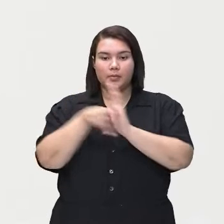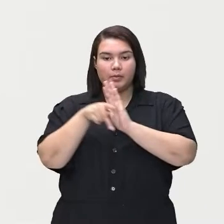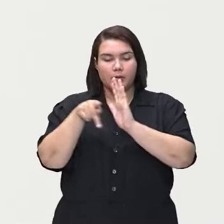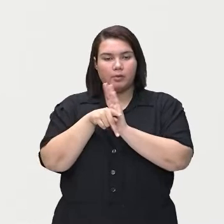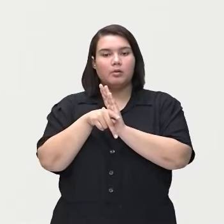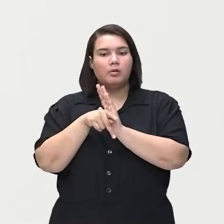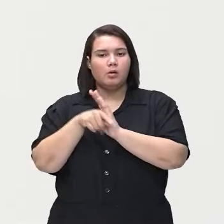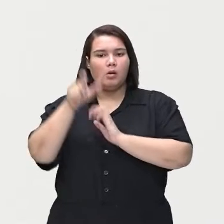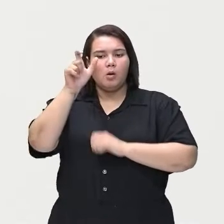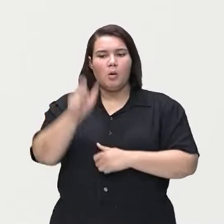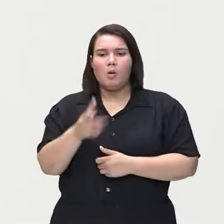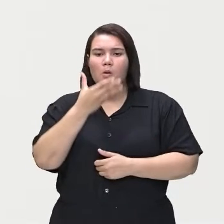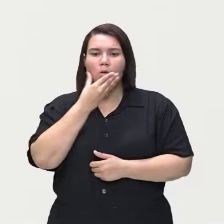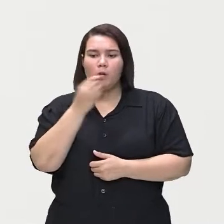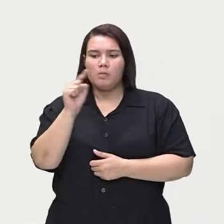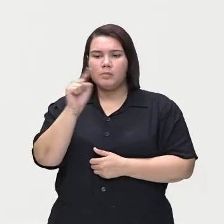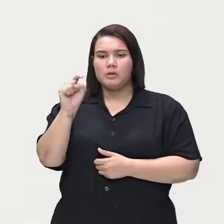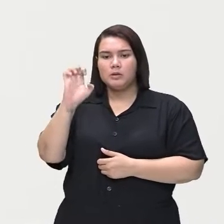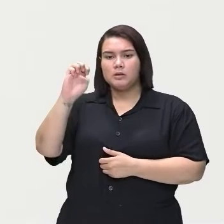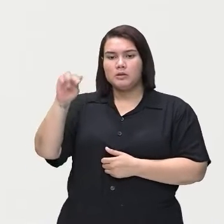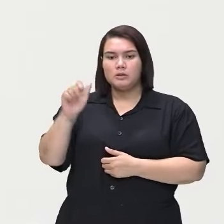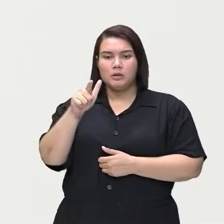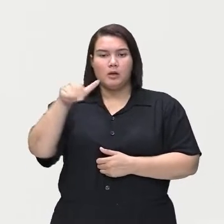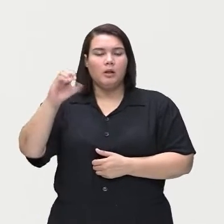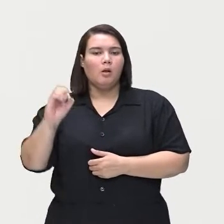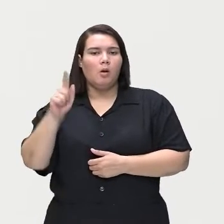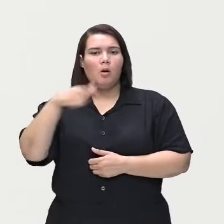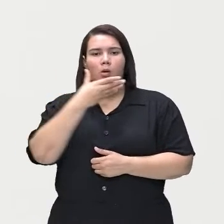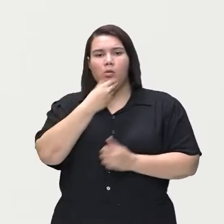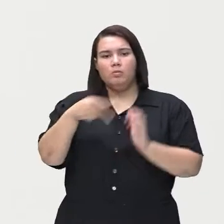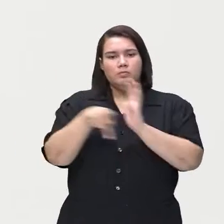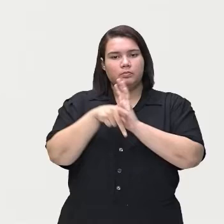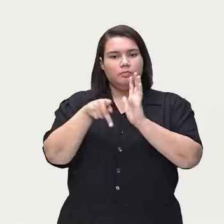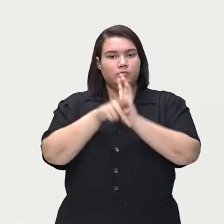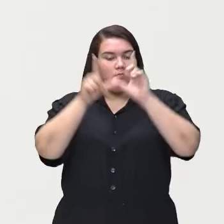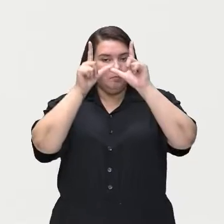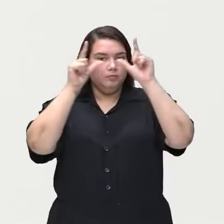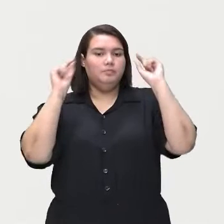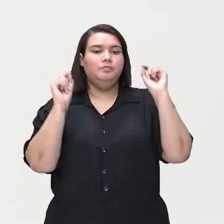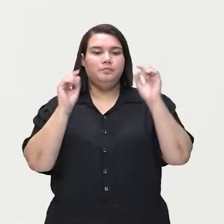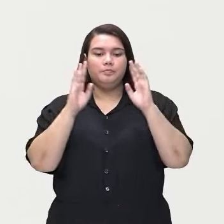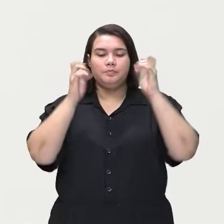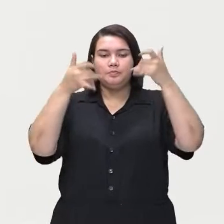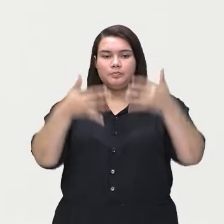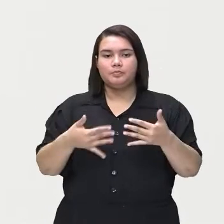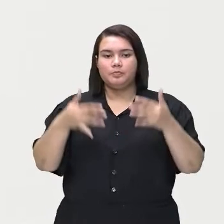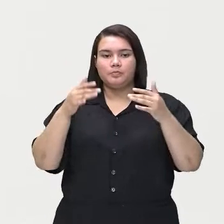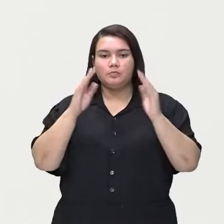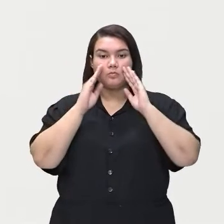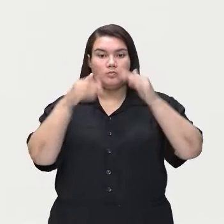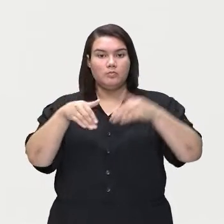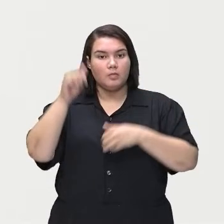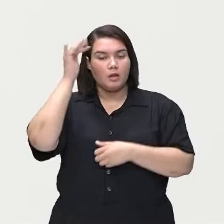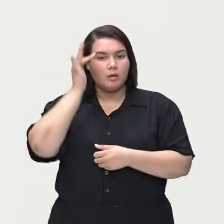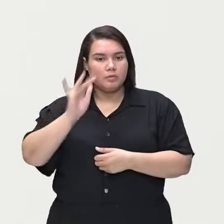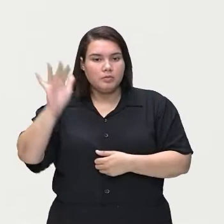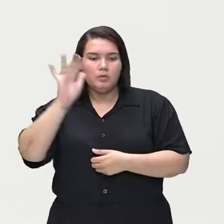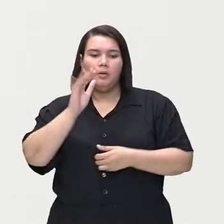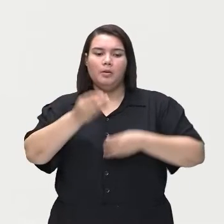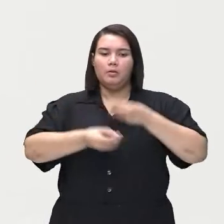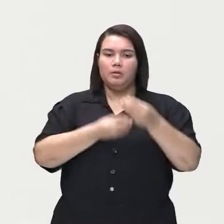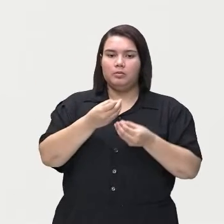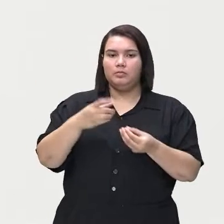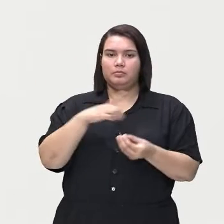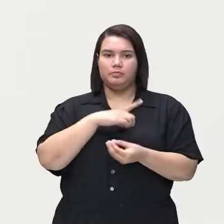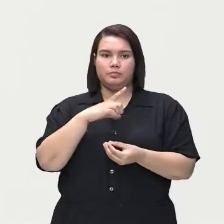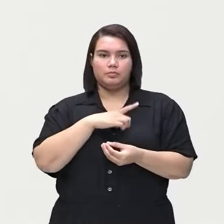Zenão sobre principalmente a questão da filosofia entre os elementos que foram